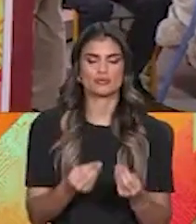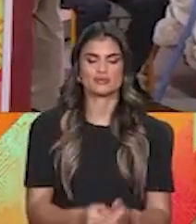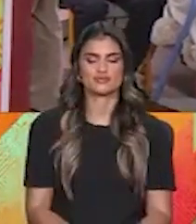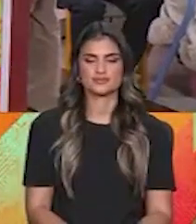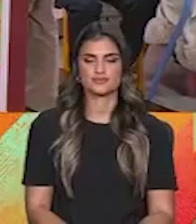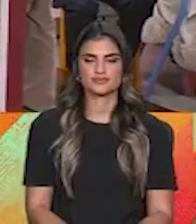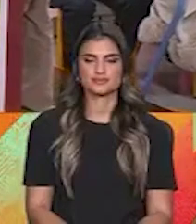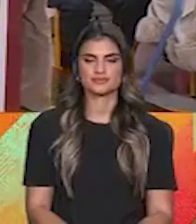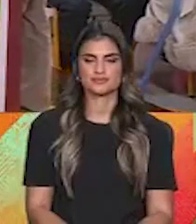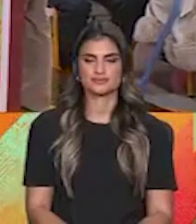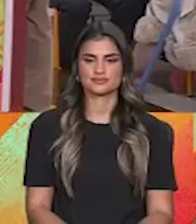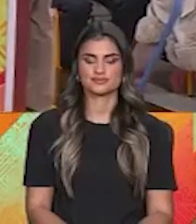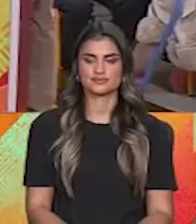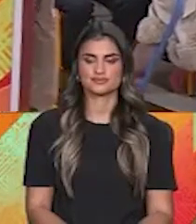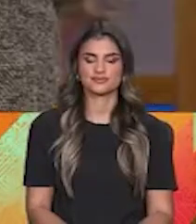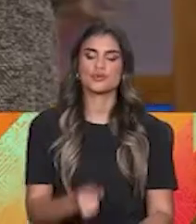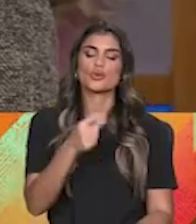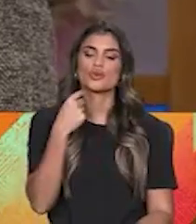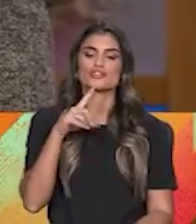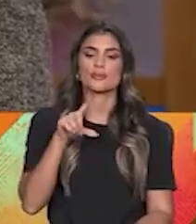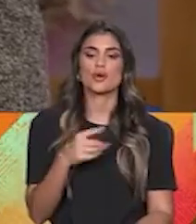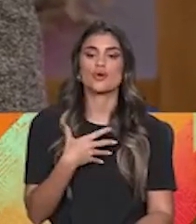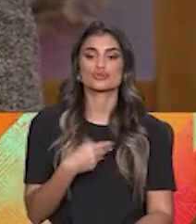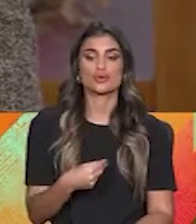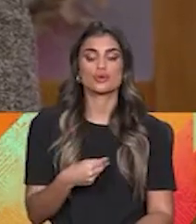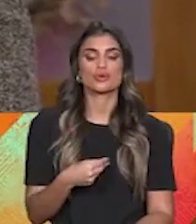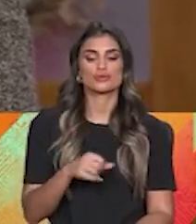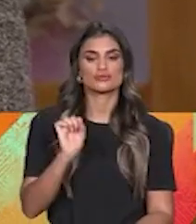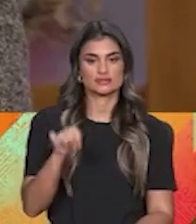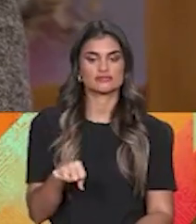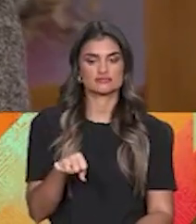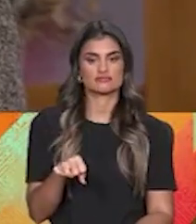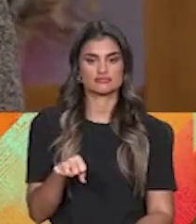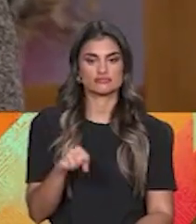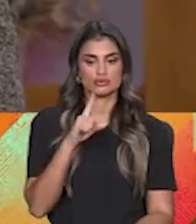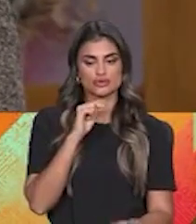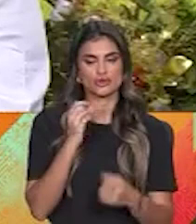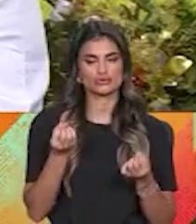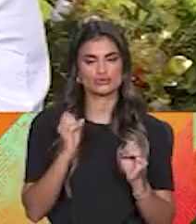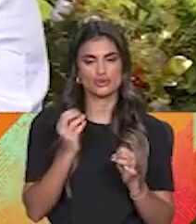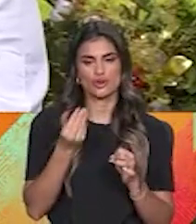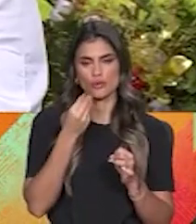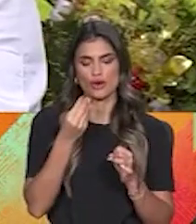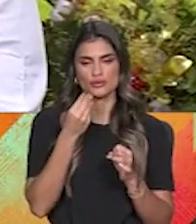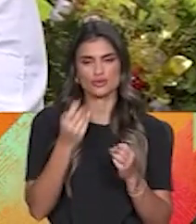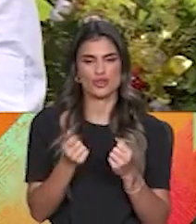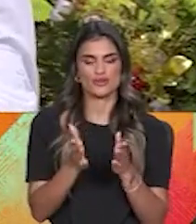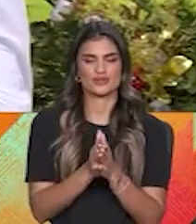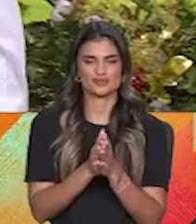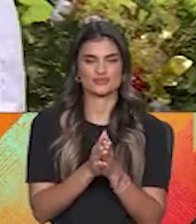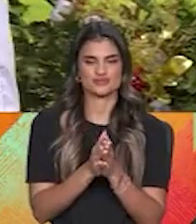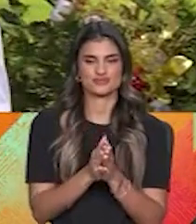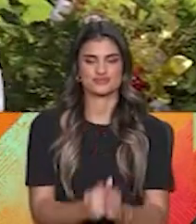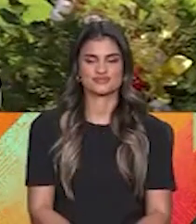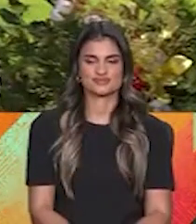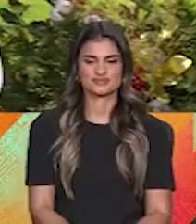Sim. Doces, eles também gostam? Sim. Isso ou doces... fogem dos açúcares? Não, comem tudo. Não, Jorge, tudo, fogem tudo. Lá